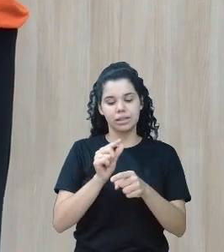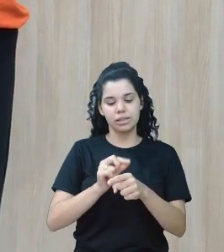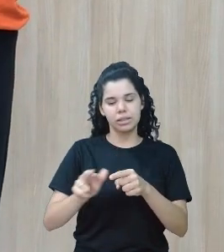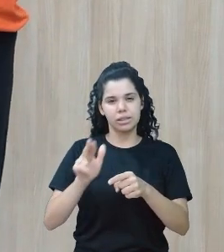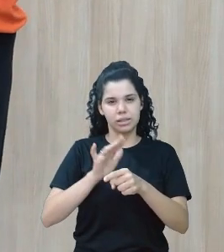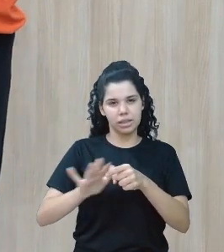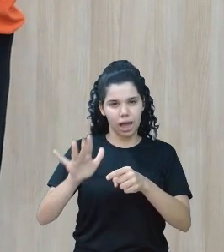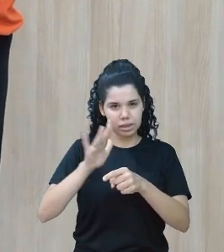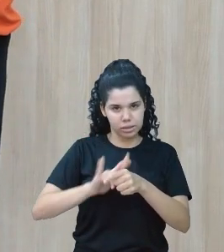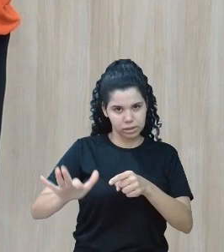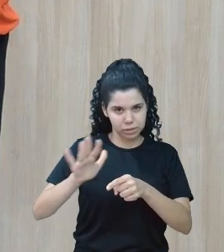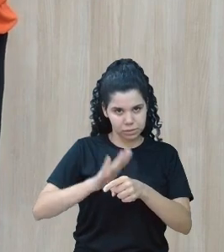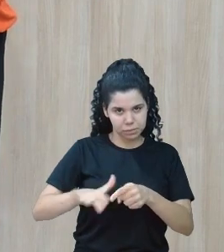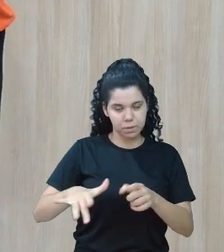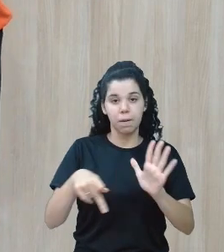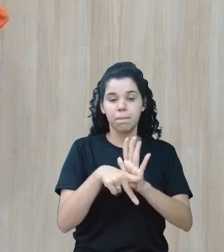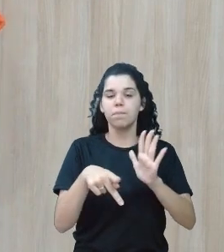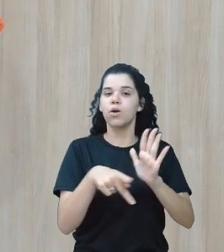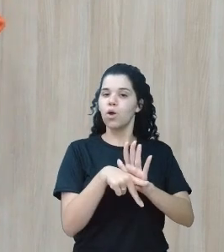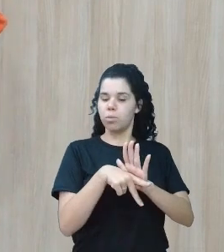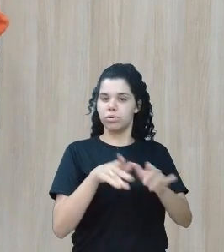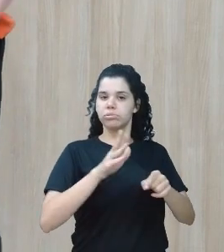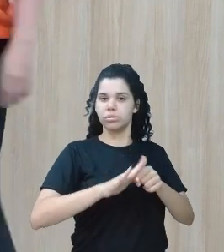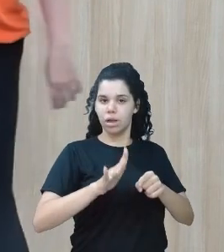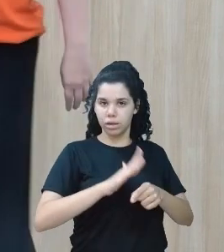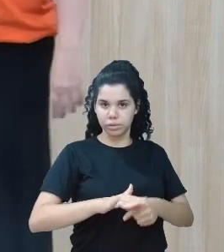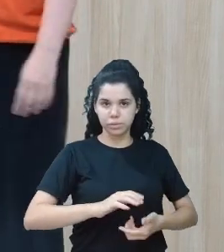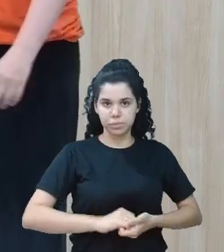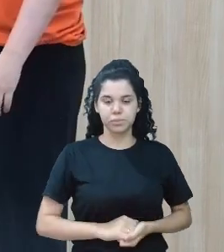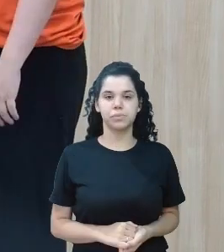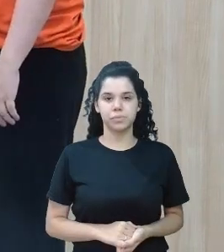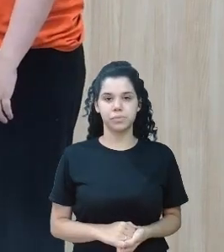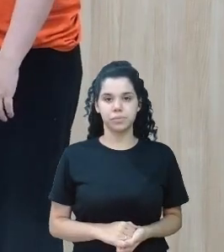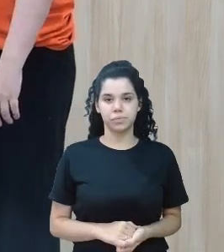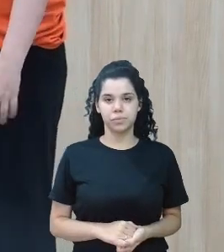com a função sintática das palavras, ok?